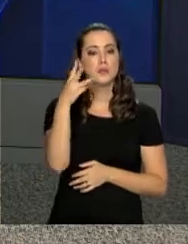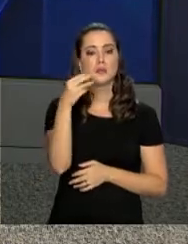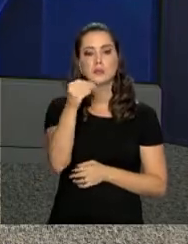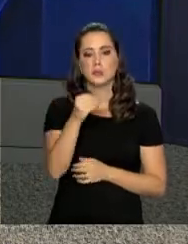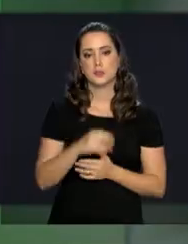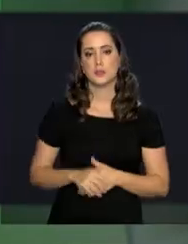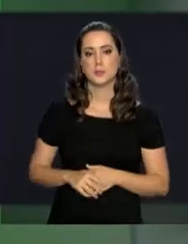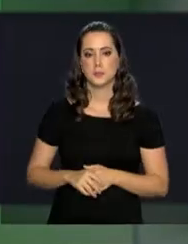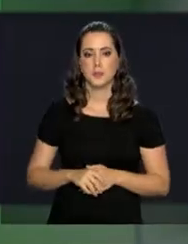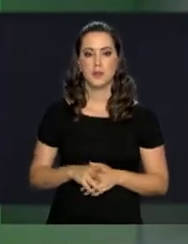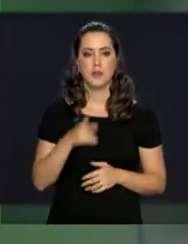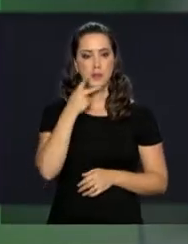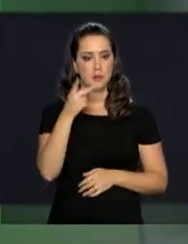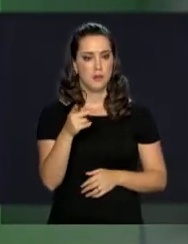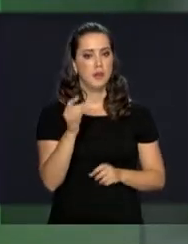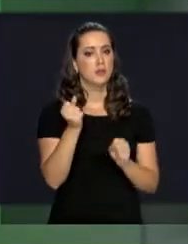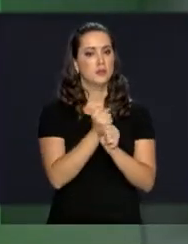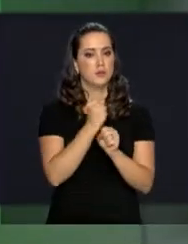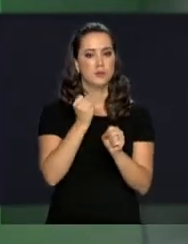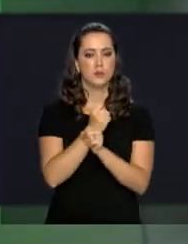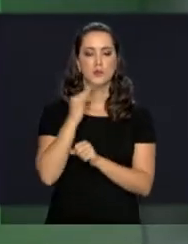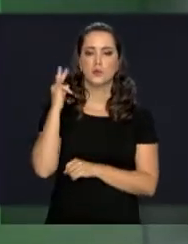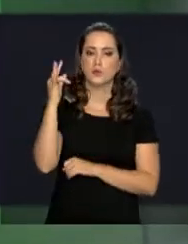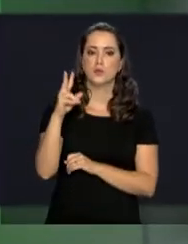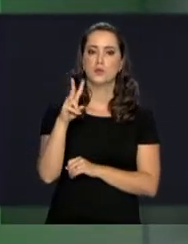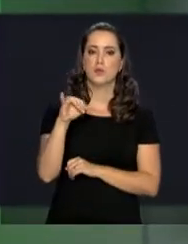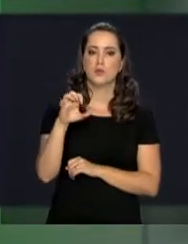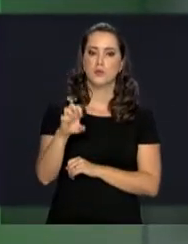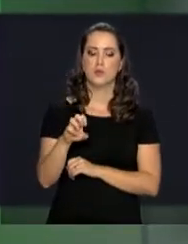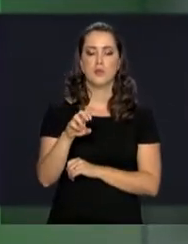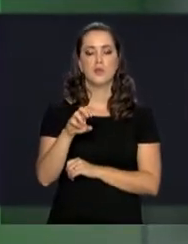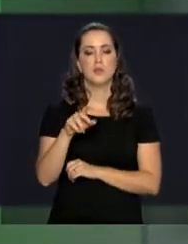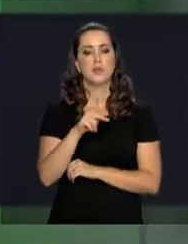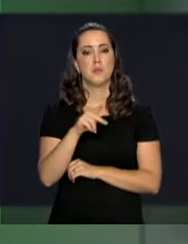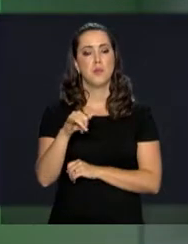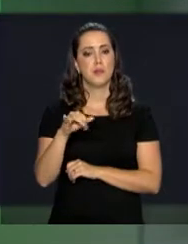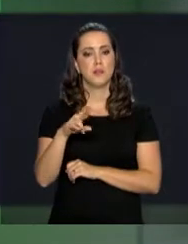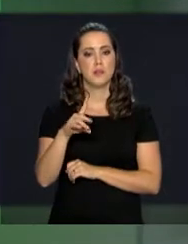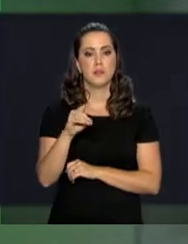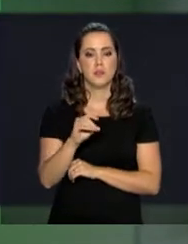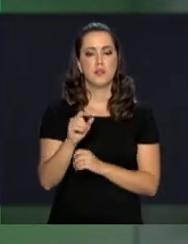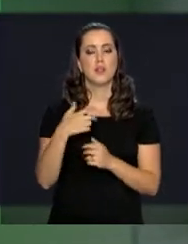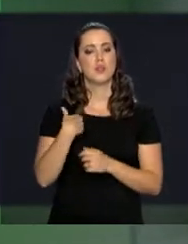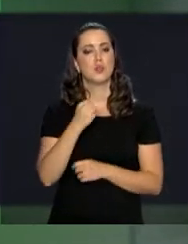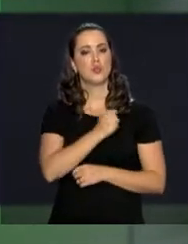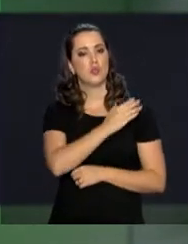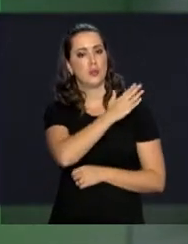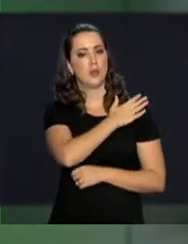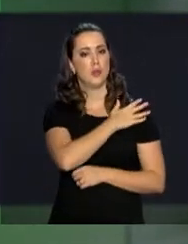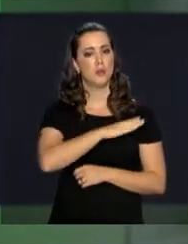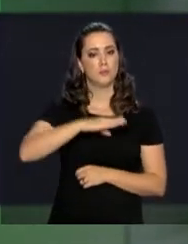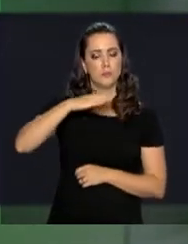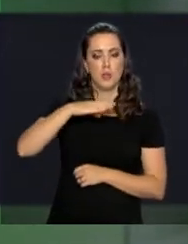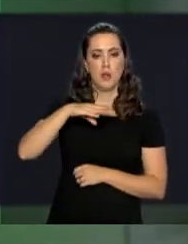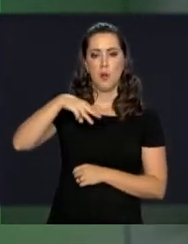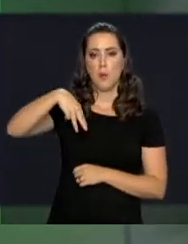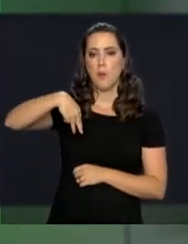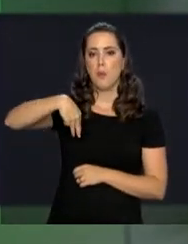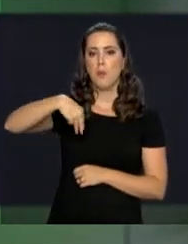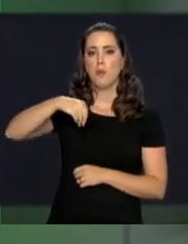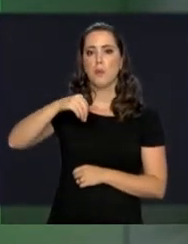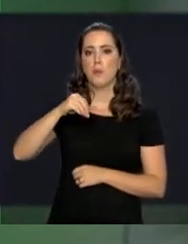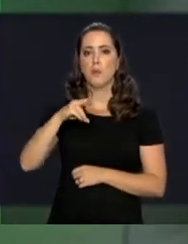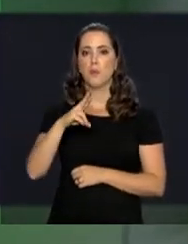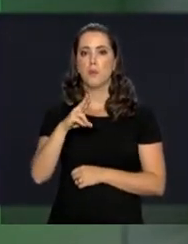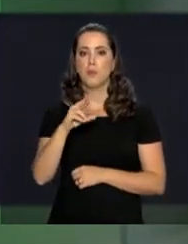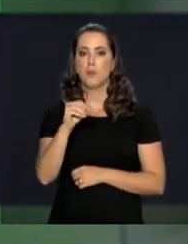30. E ainda sobre infraestrutura, o futuro vice-presidente da República, general Hamilton Mourão, participou de um evento sobre o